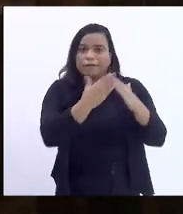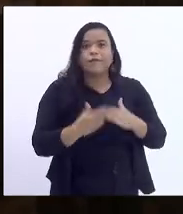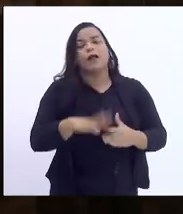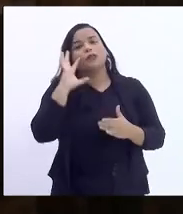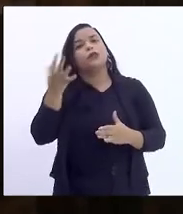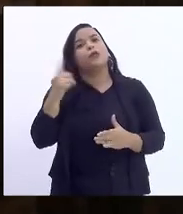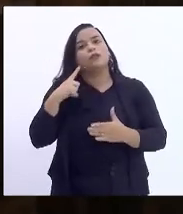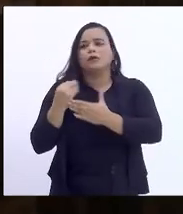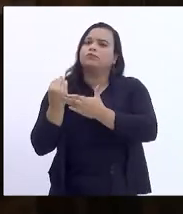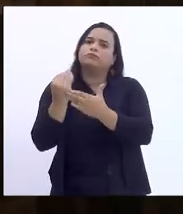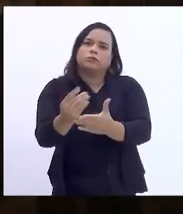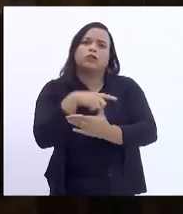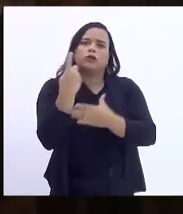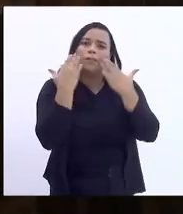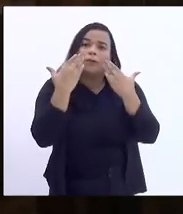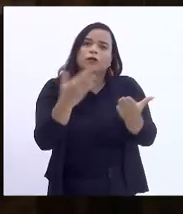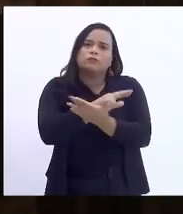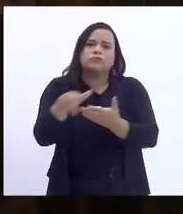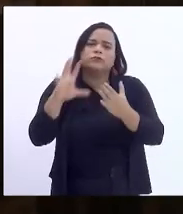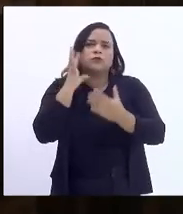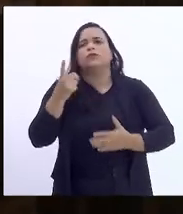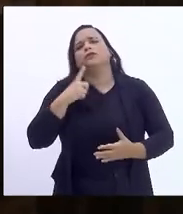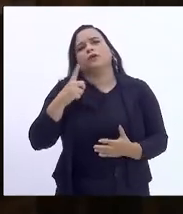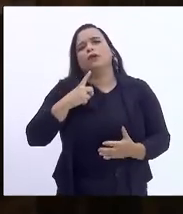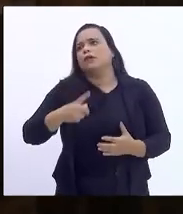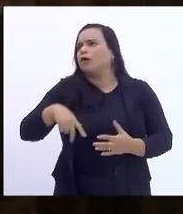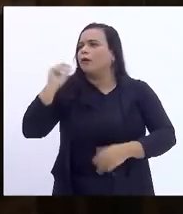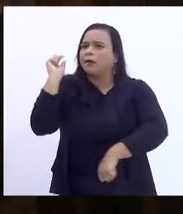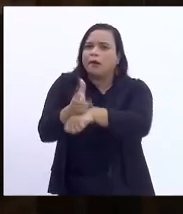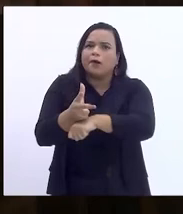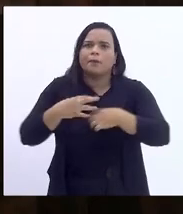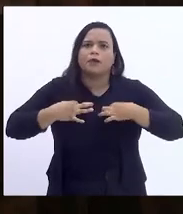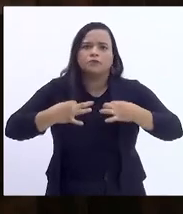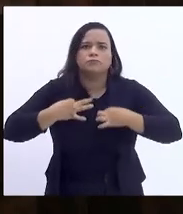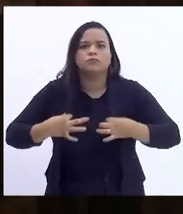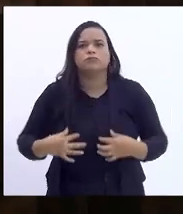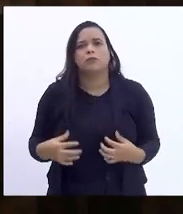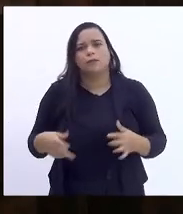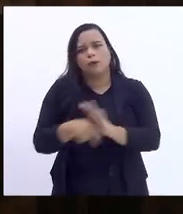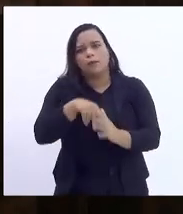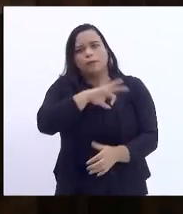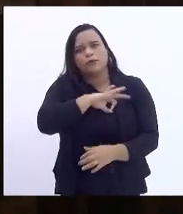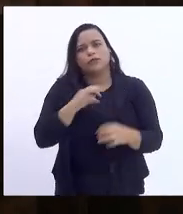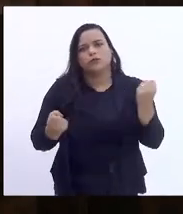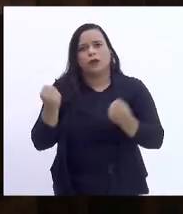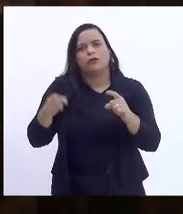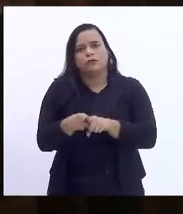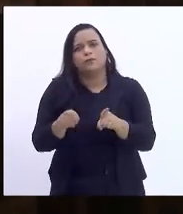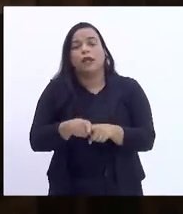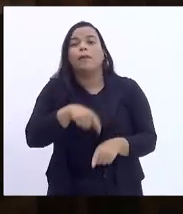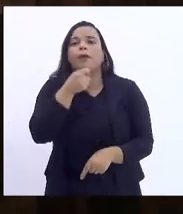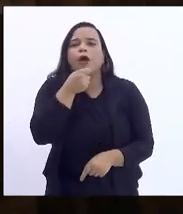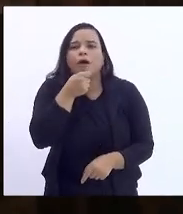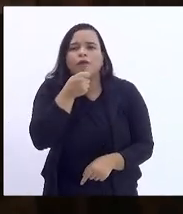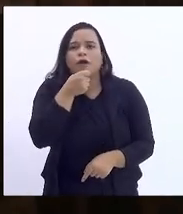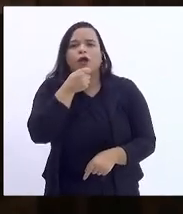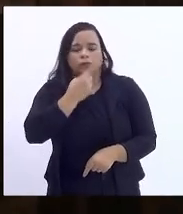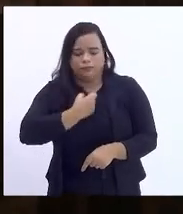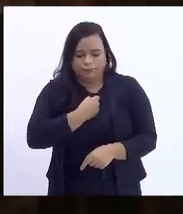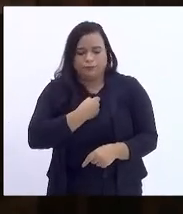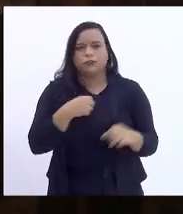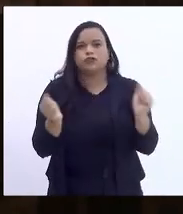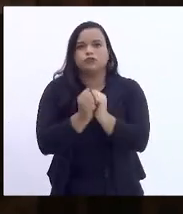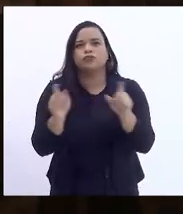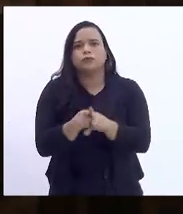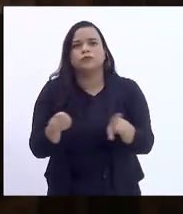soluções a gente tem apresentado câmera nos uniformes policiais na viatura e microfones e essas câmeras